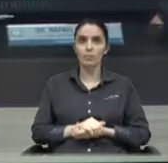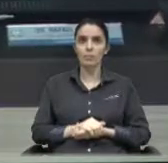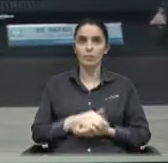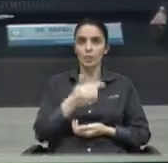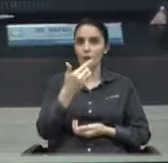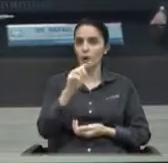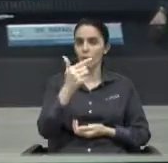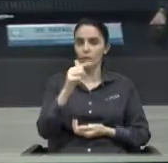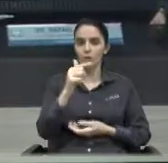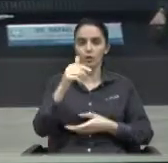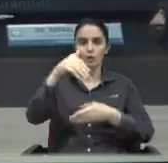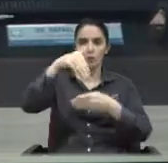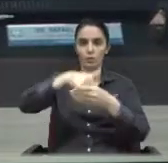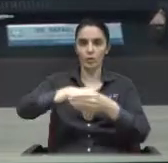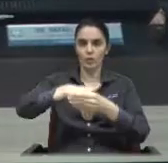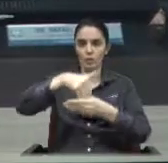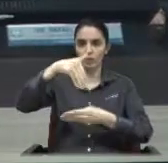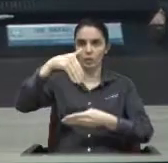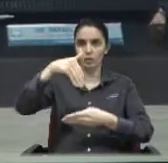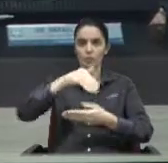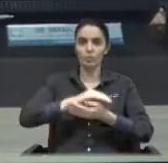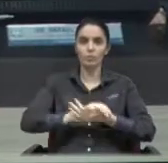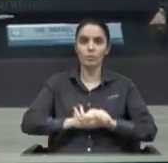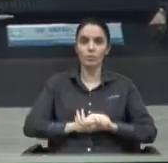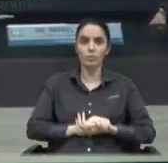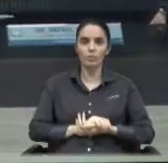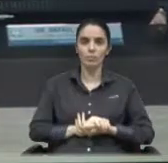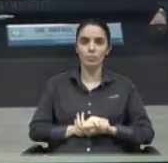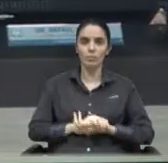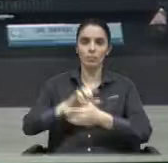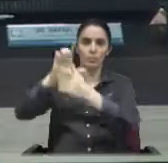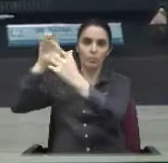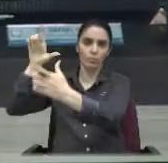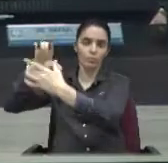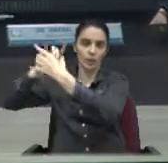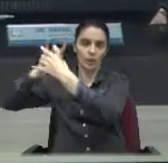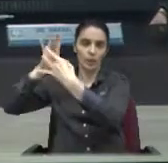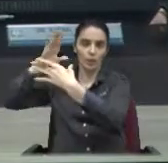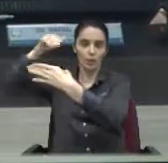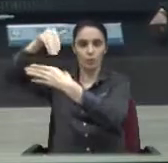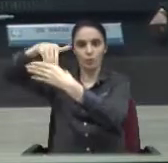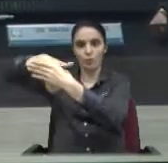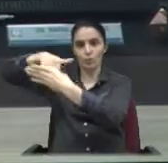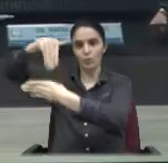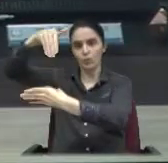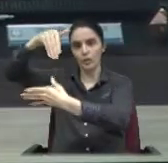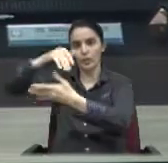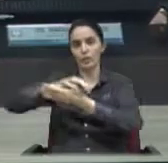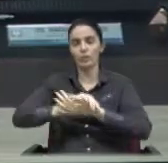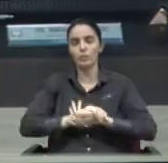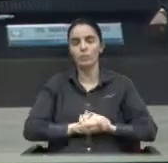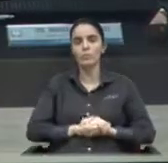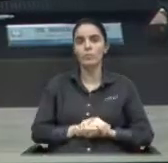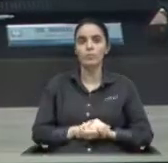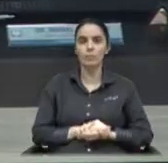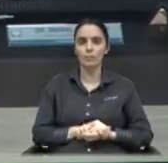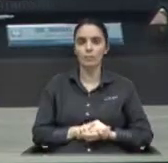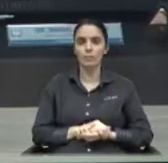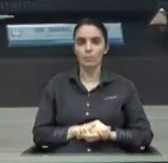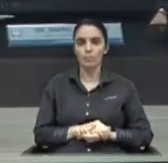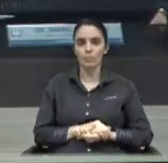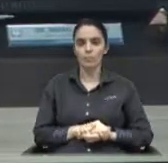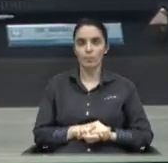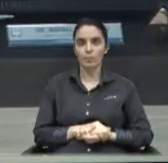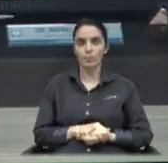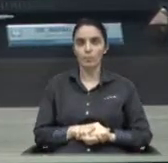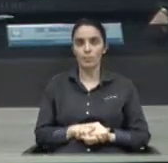Não havendo, vai à votação. Está aberto o painel de votação. Senhores vereadores, registrem o seu voto.